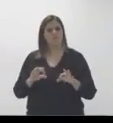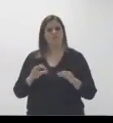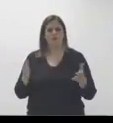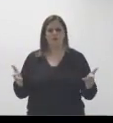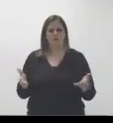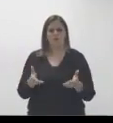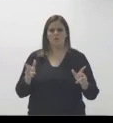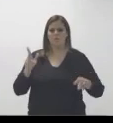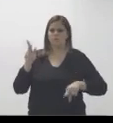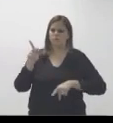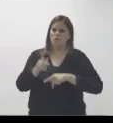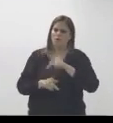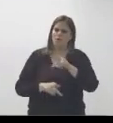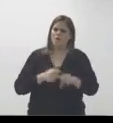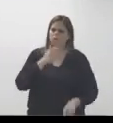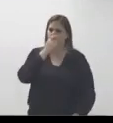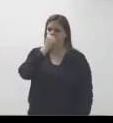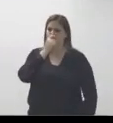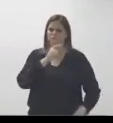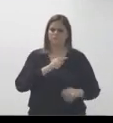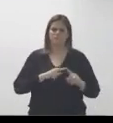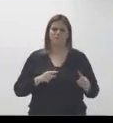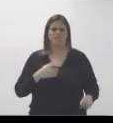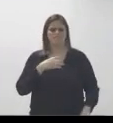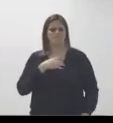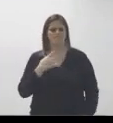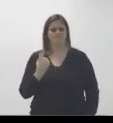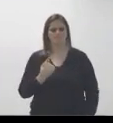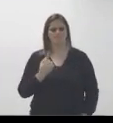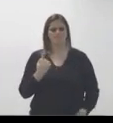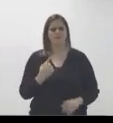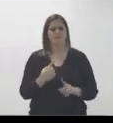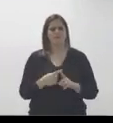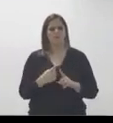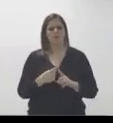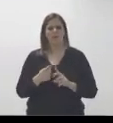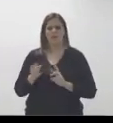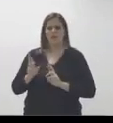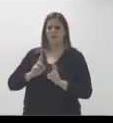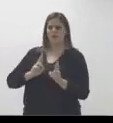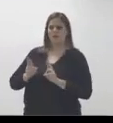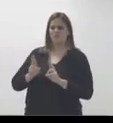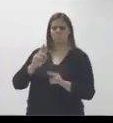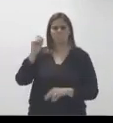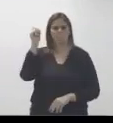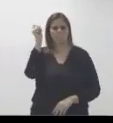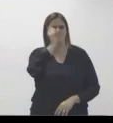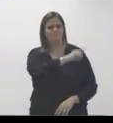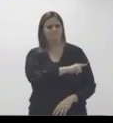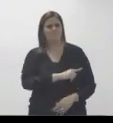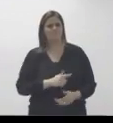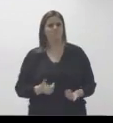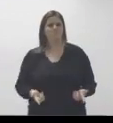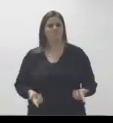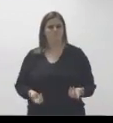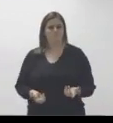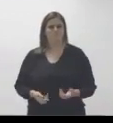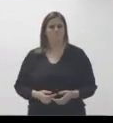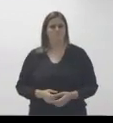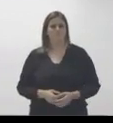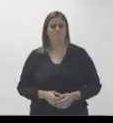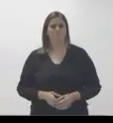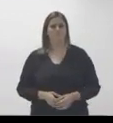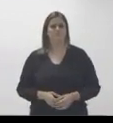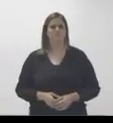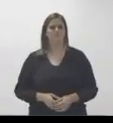multidão dos solitários ou a relação humana cada vez é mais difícil de acontecer existe muitos